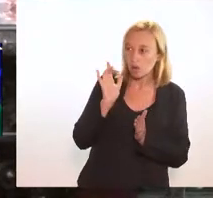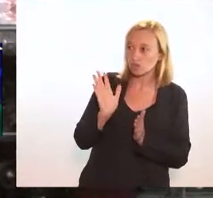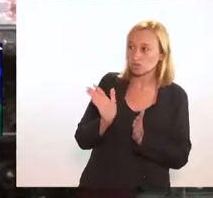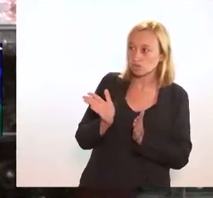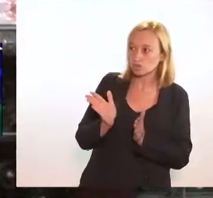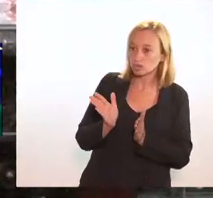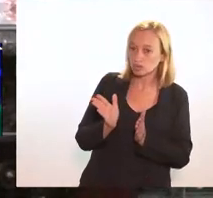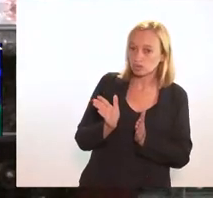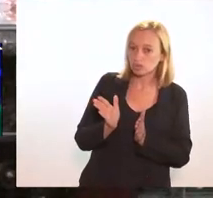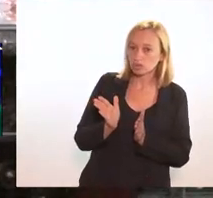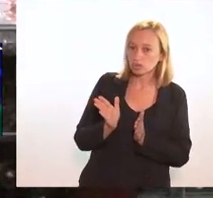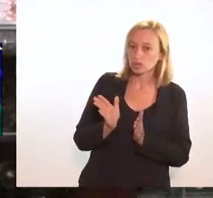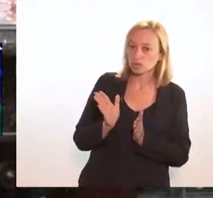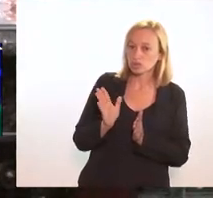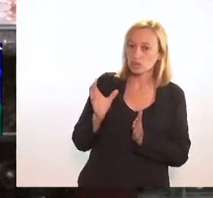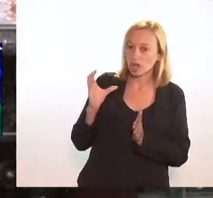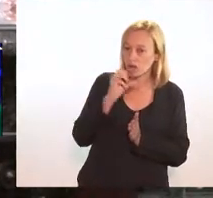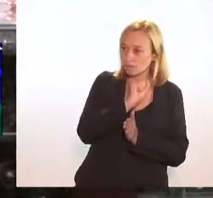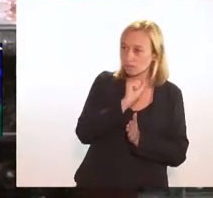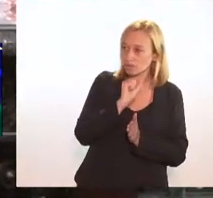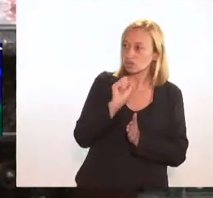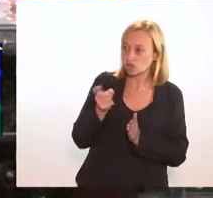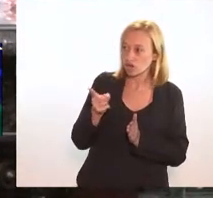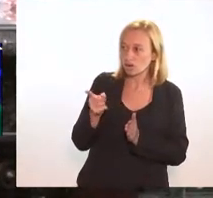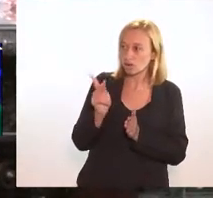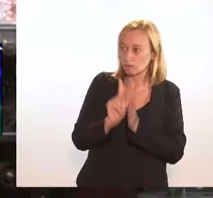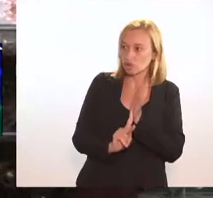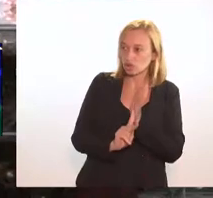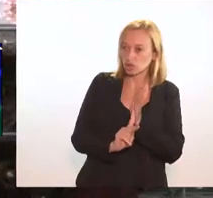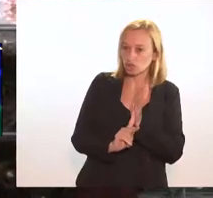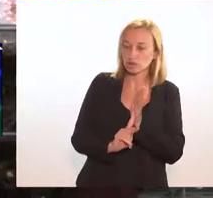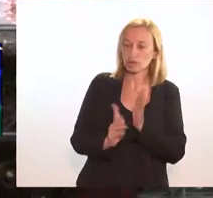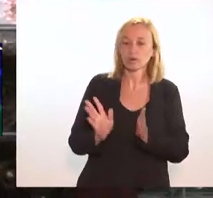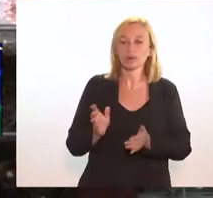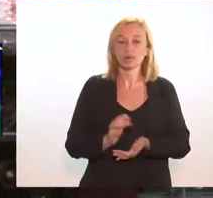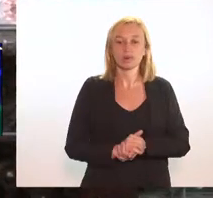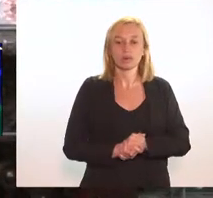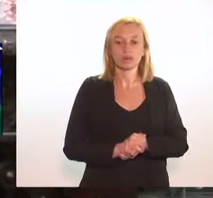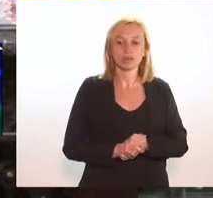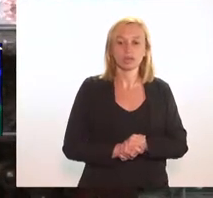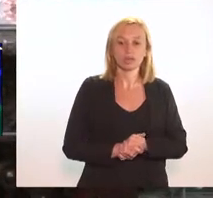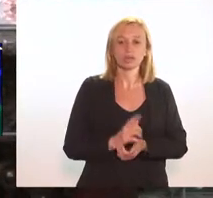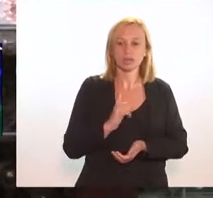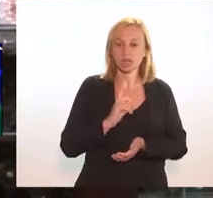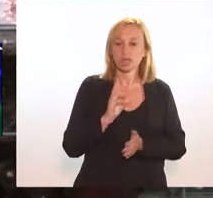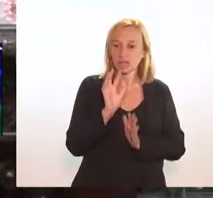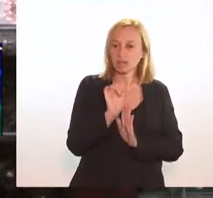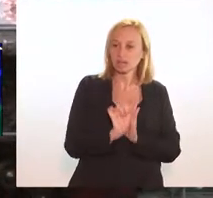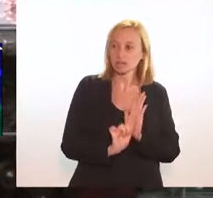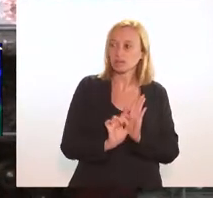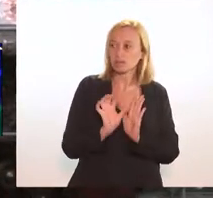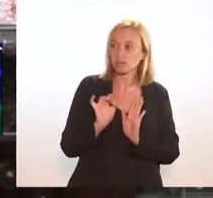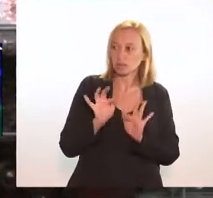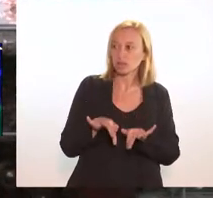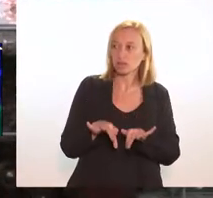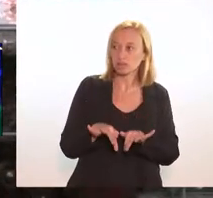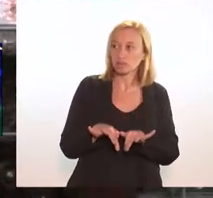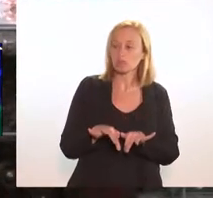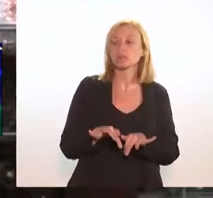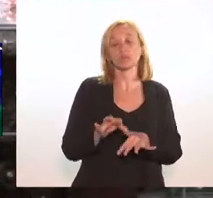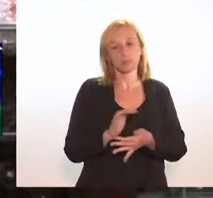há urgência para o projeto. Se tiver urgência, vem como urgência. E já tem redação final, salvo